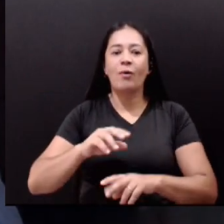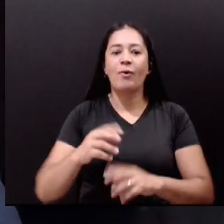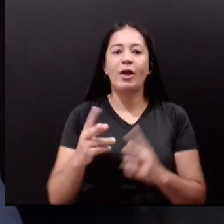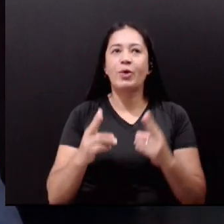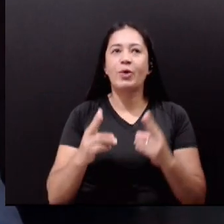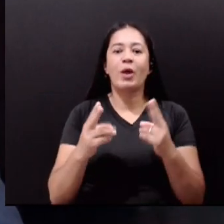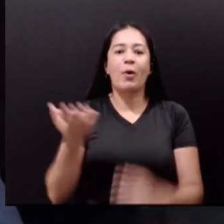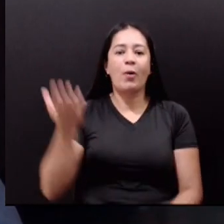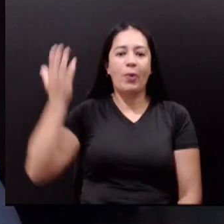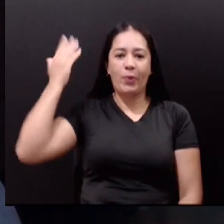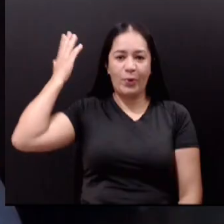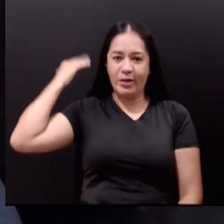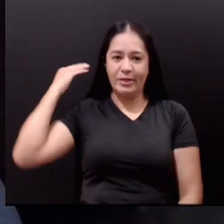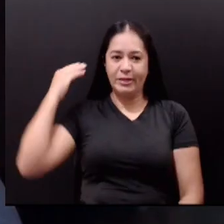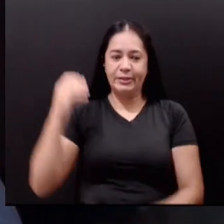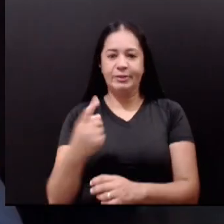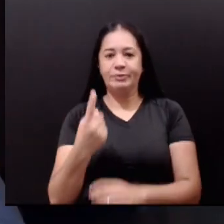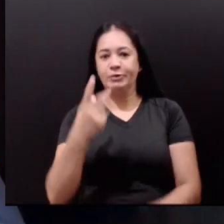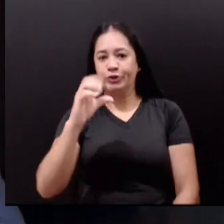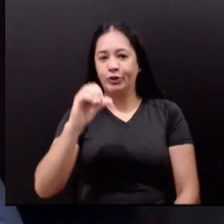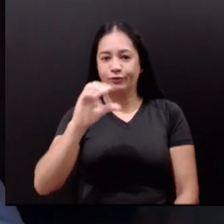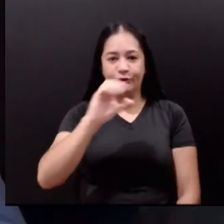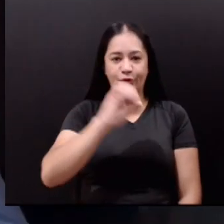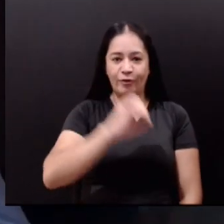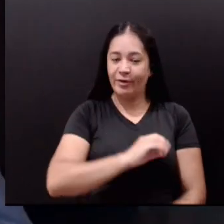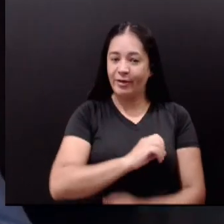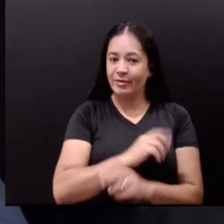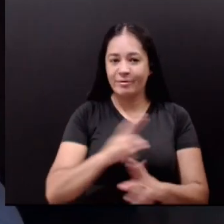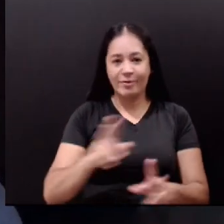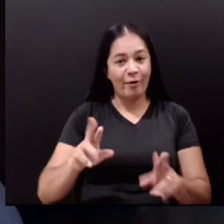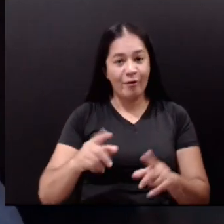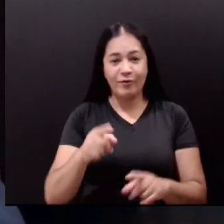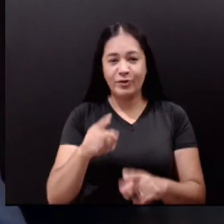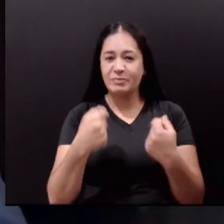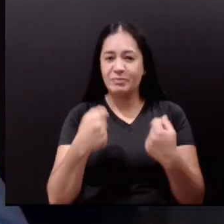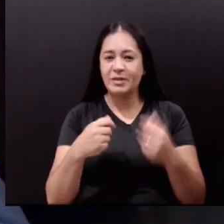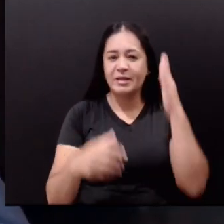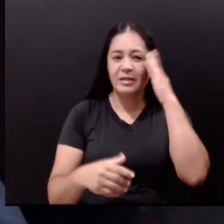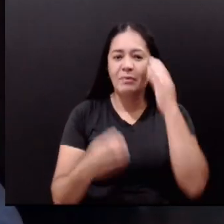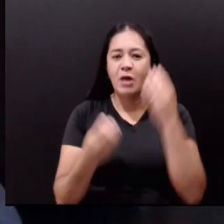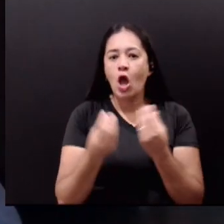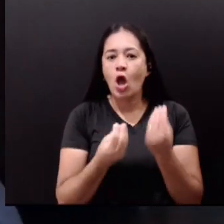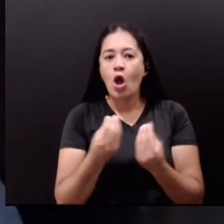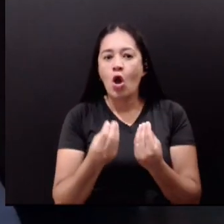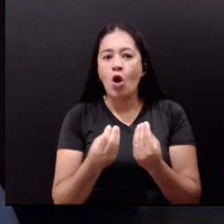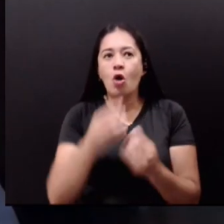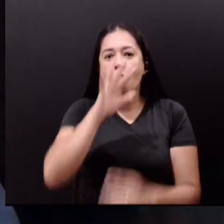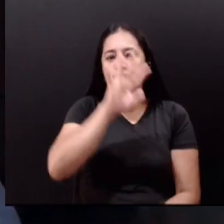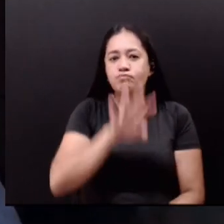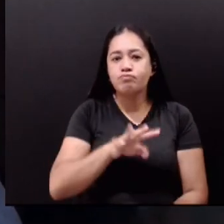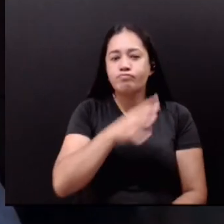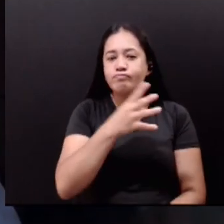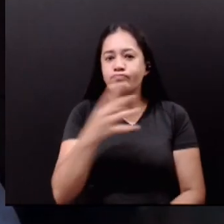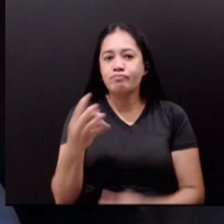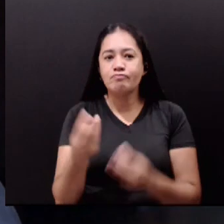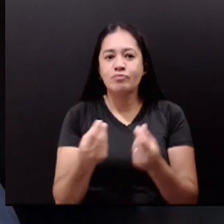anos 90, né, que você precisava saber como vai mexer no Windows ou vai mexer no Word, né. A educação digital